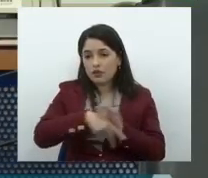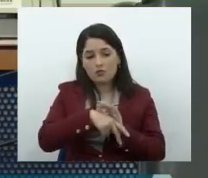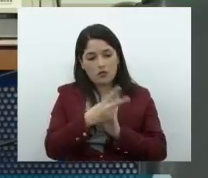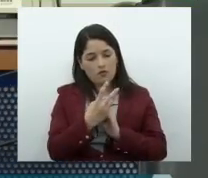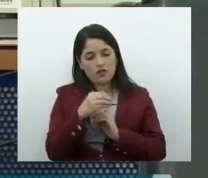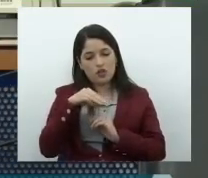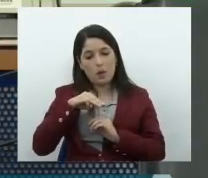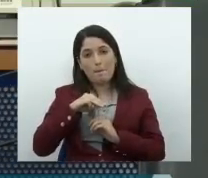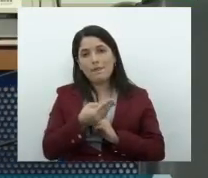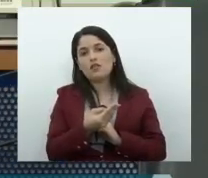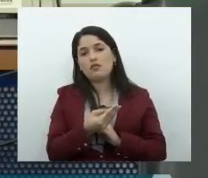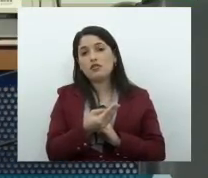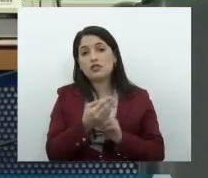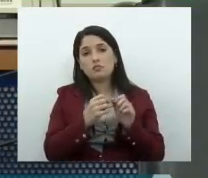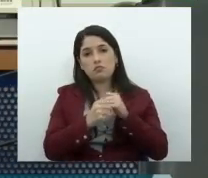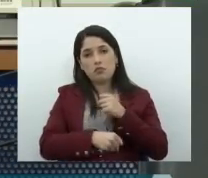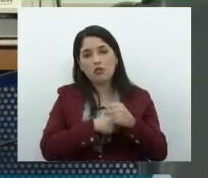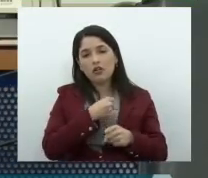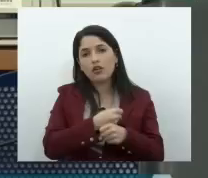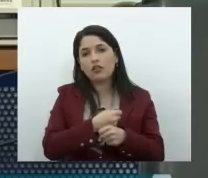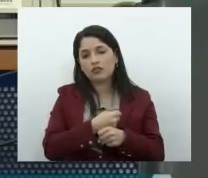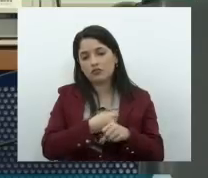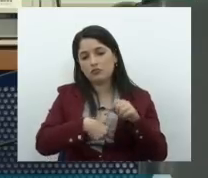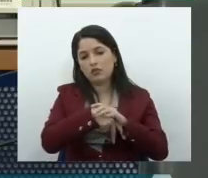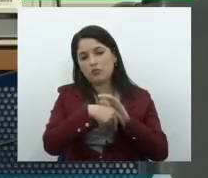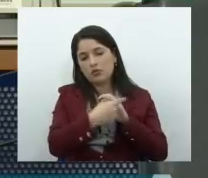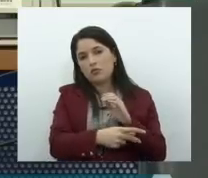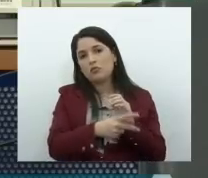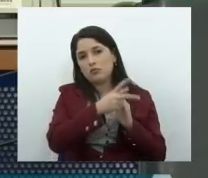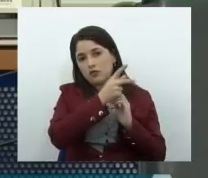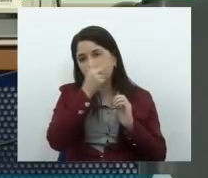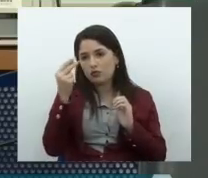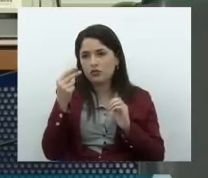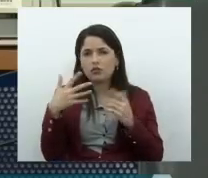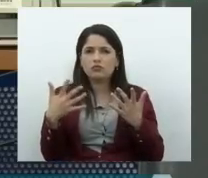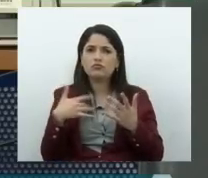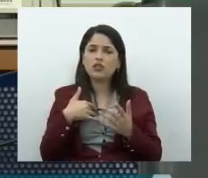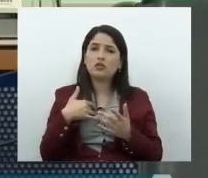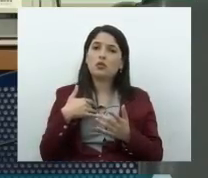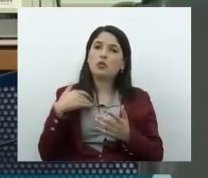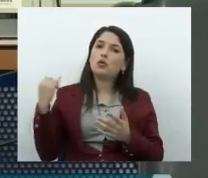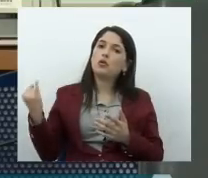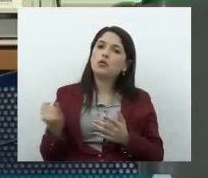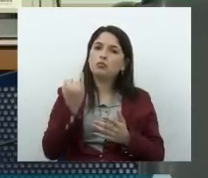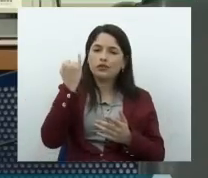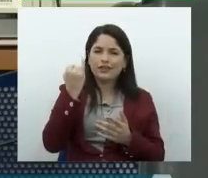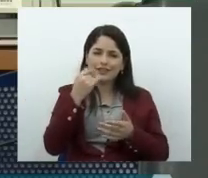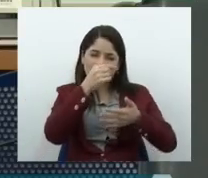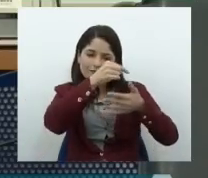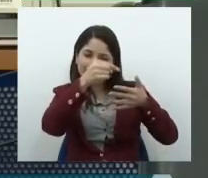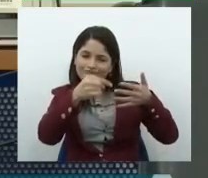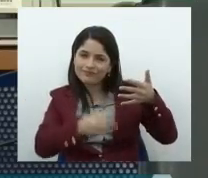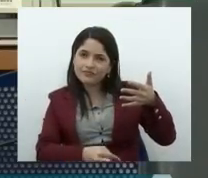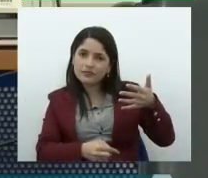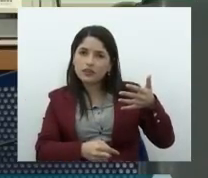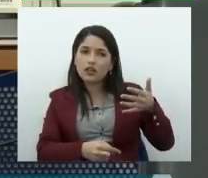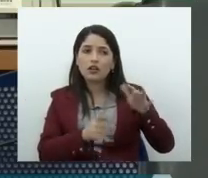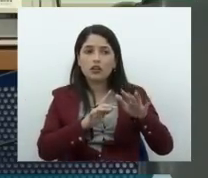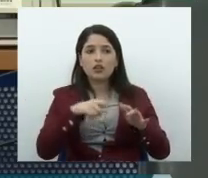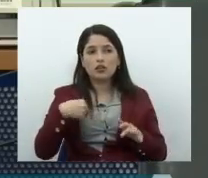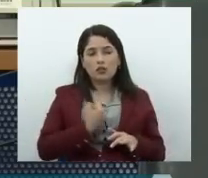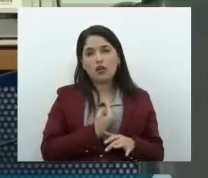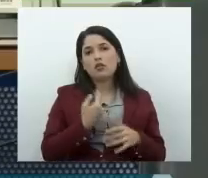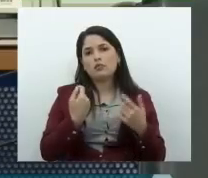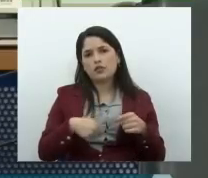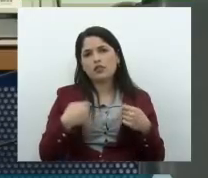mil reais por ano. A importância que eu dou a esses fatos é que nós temos que